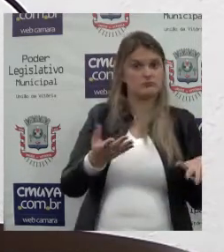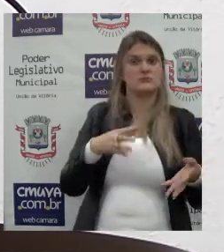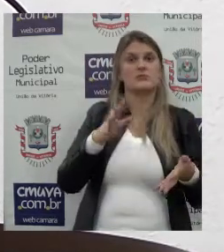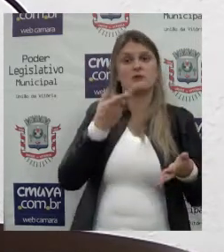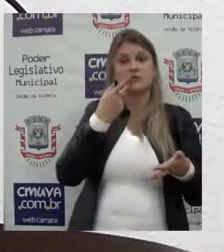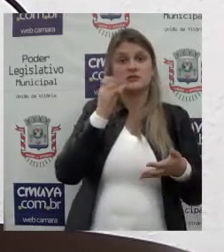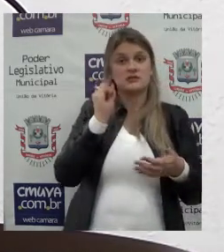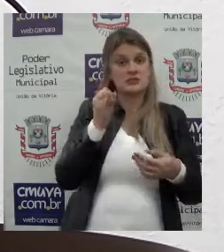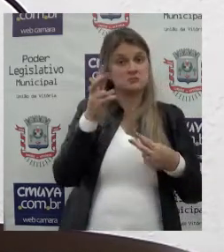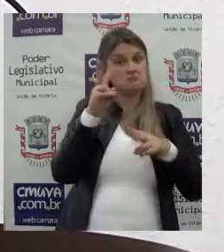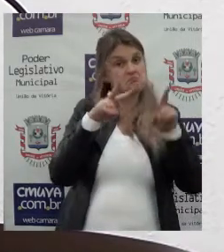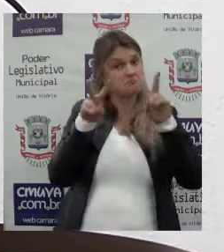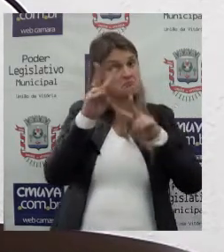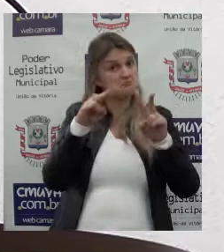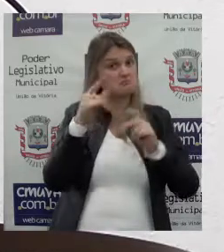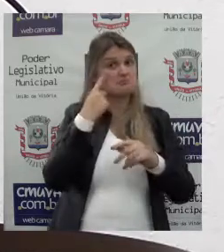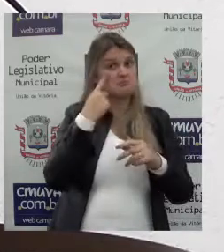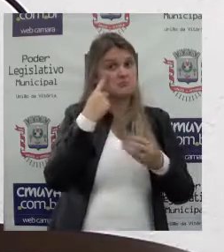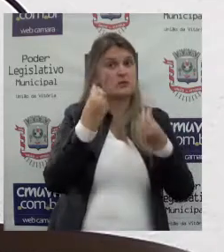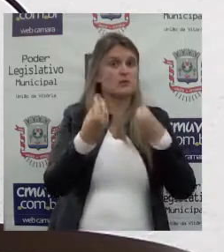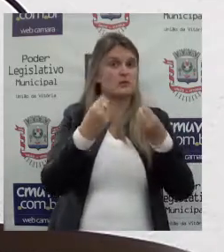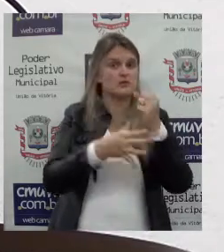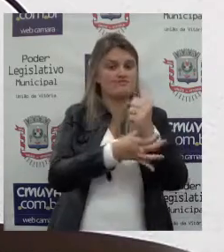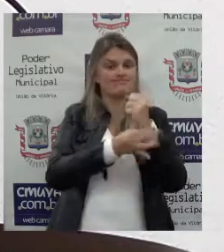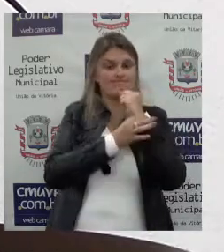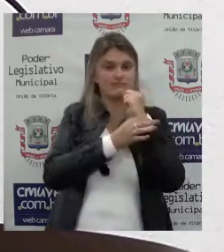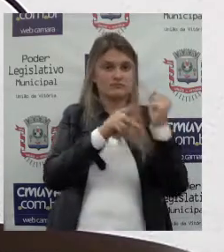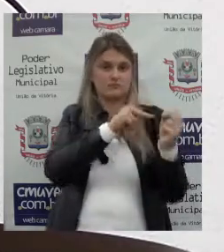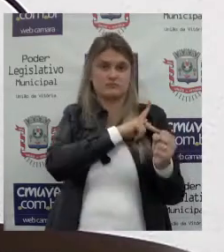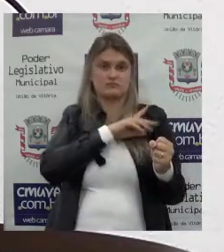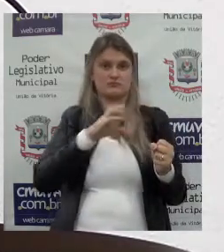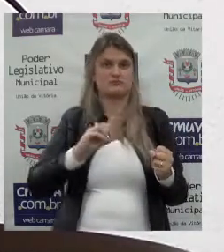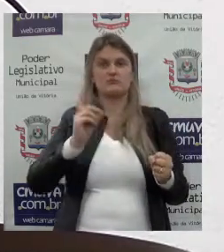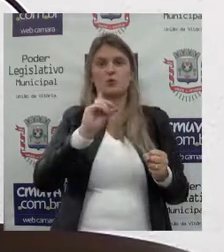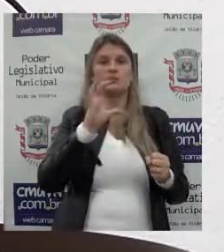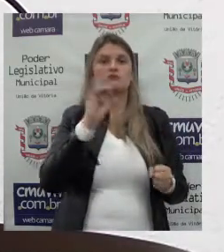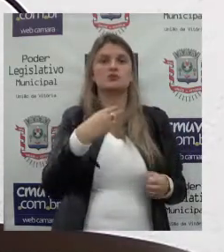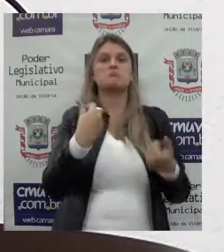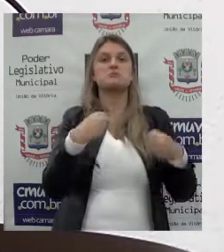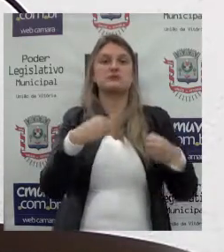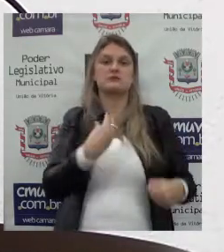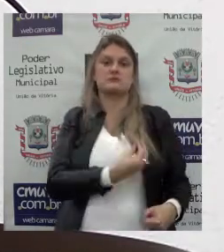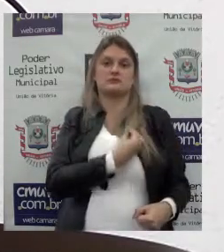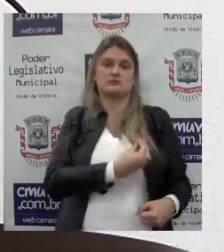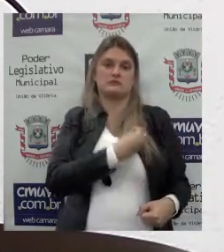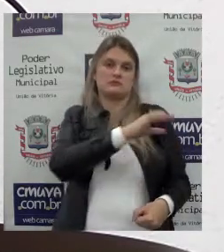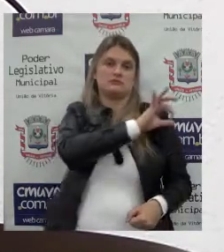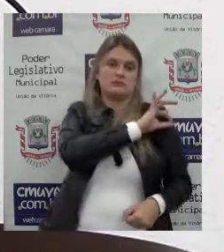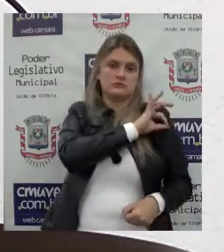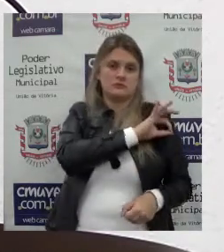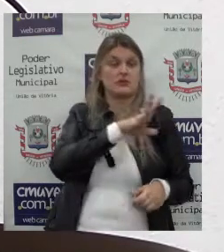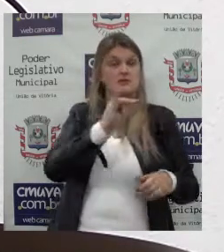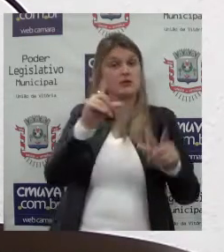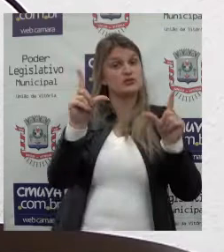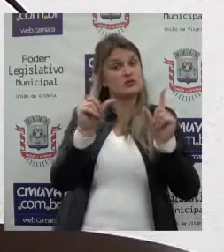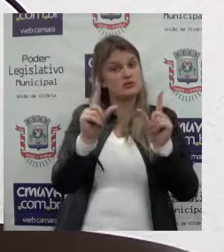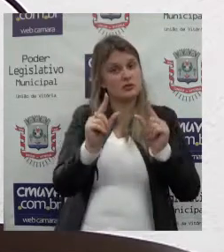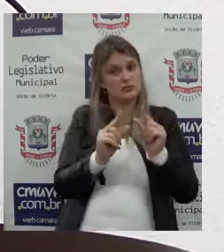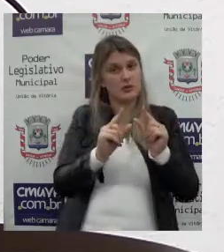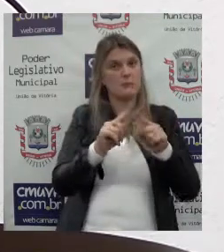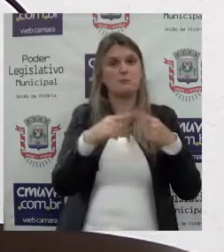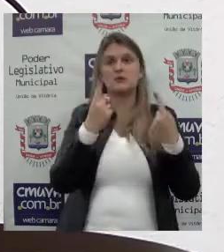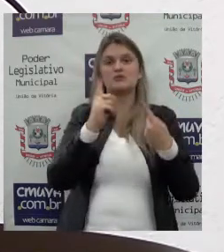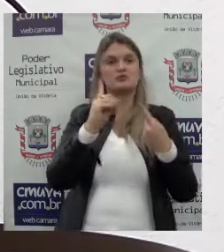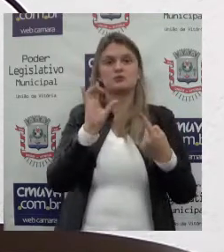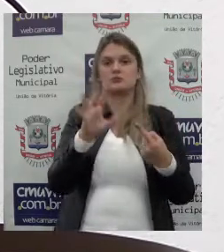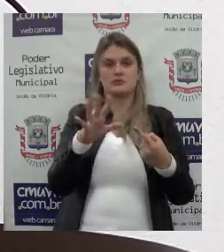disso. Então você veja que a situação da segurança pública ela não é inerente apenas à presença da polícia. A presença da polícia, ela